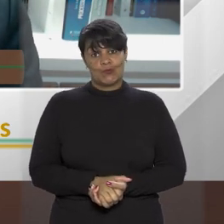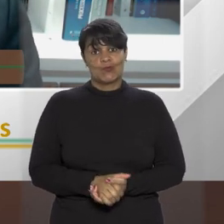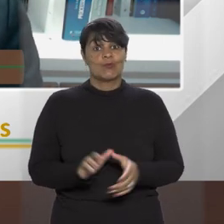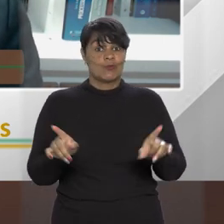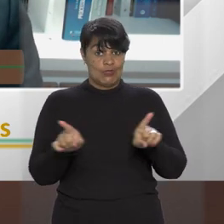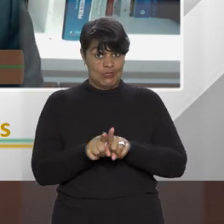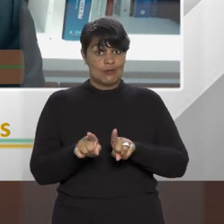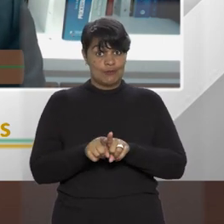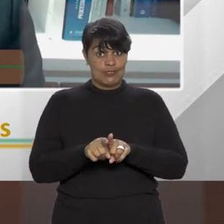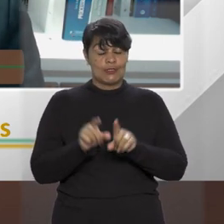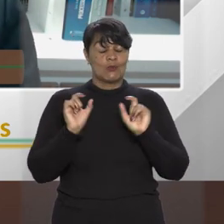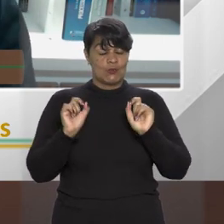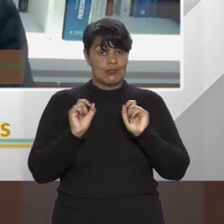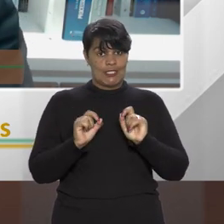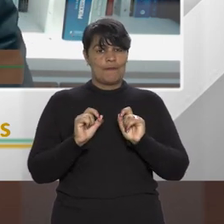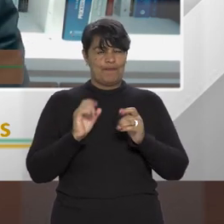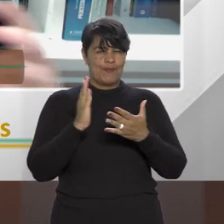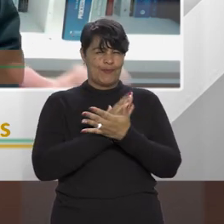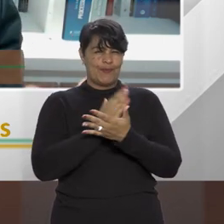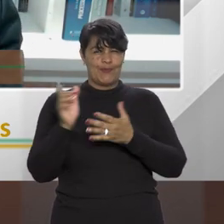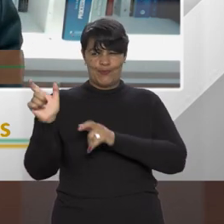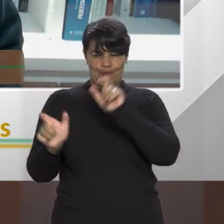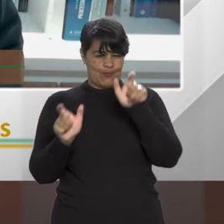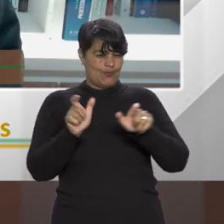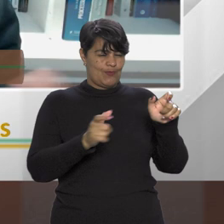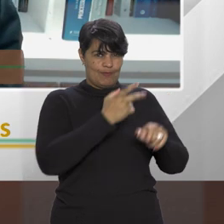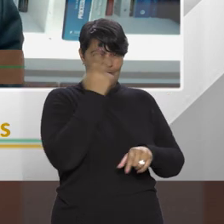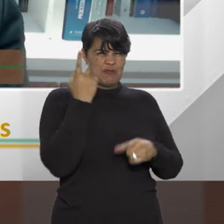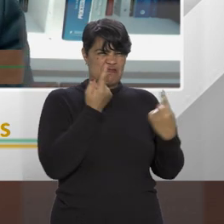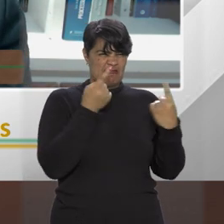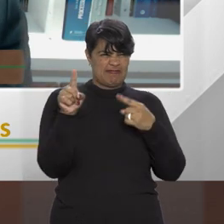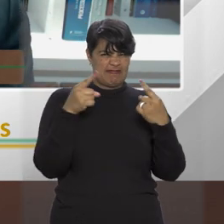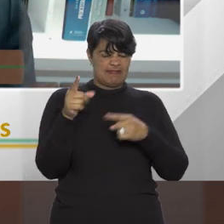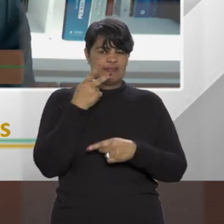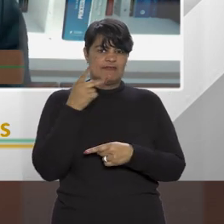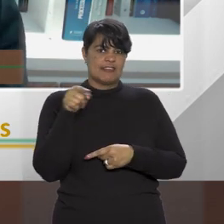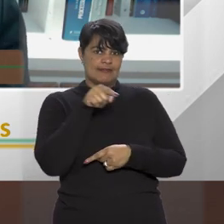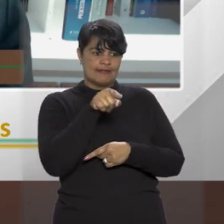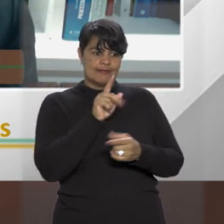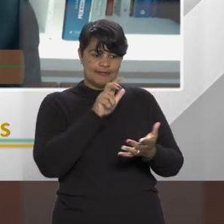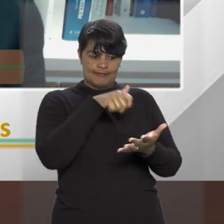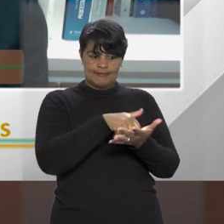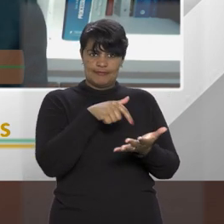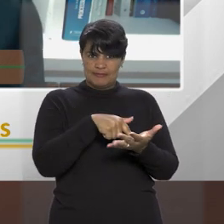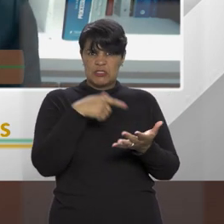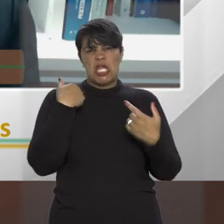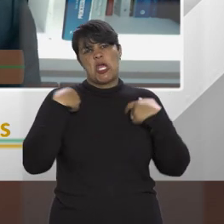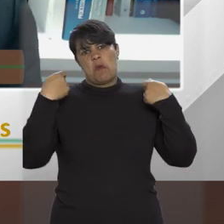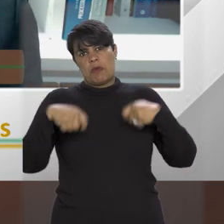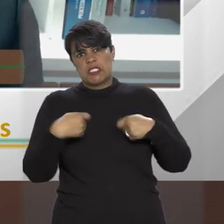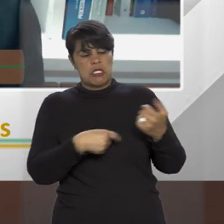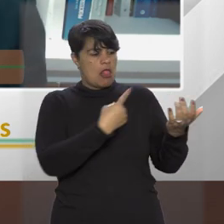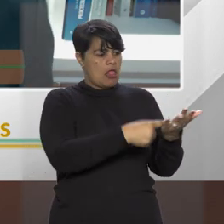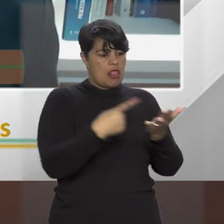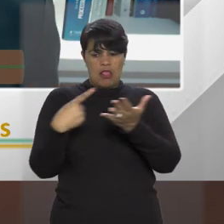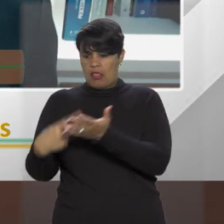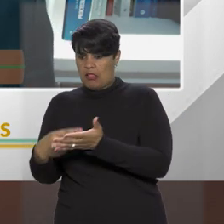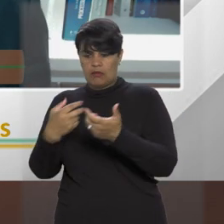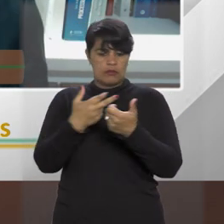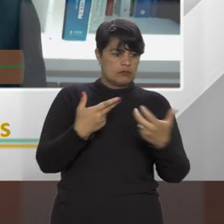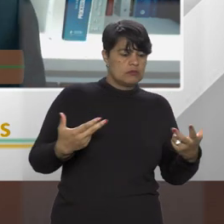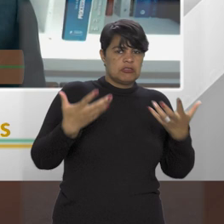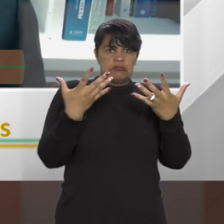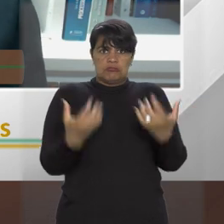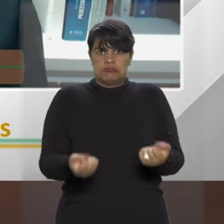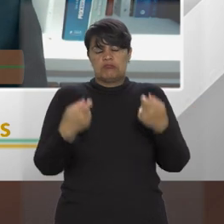da utopia de que eu tenho que conciliar, de que a autocomposição é algo que deve ser buscado a qualquer tempo, que isso não é a realidade. Mas me